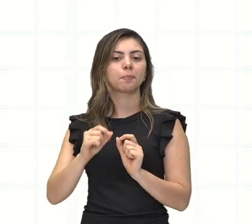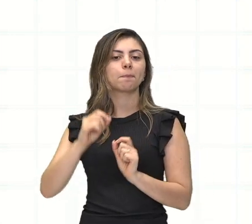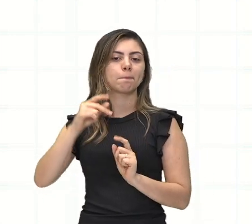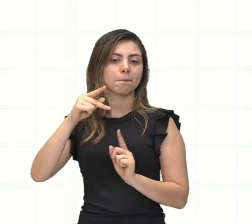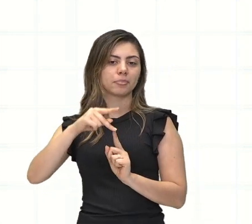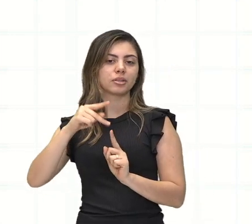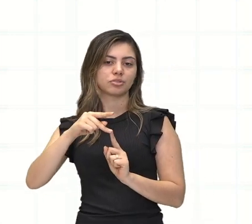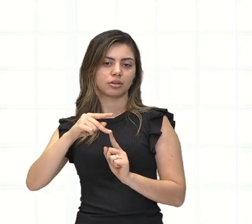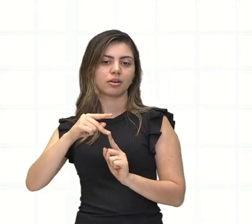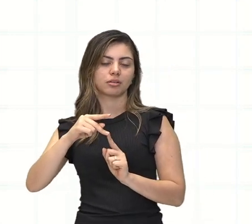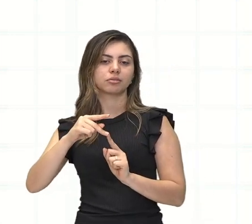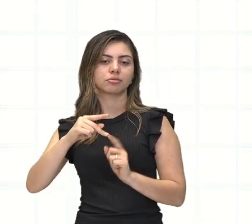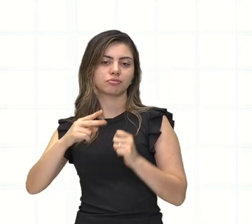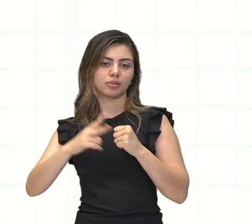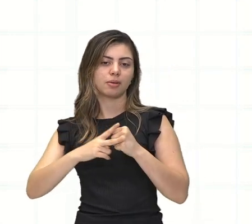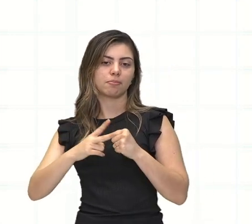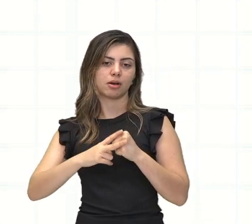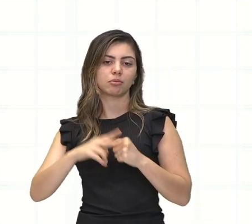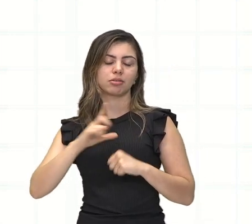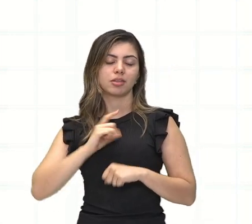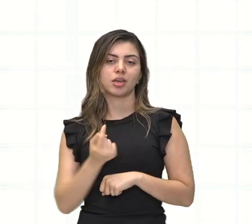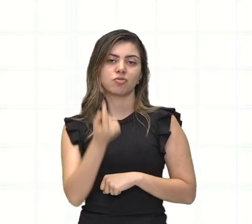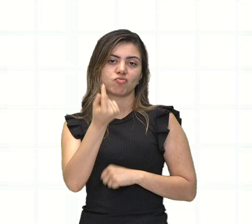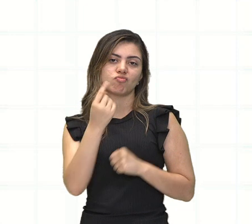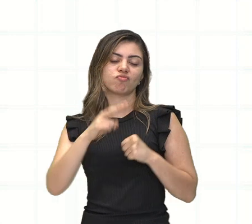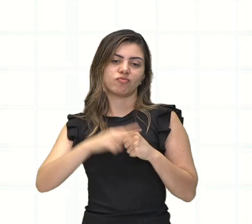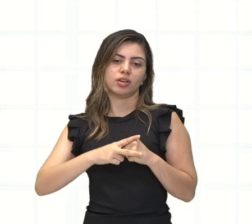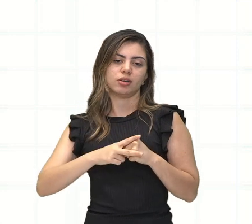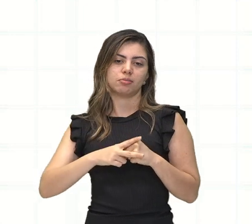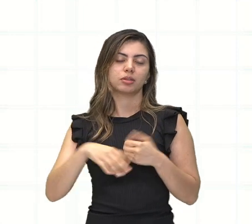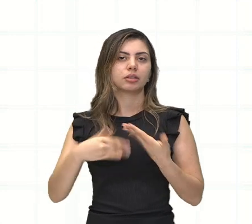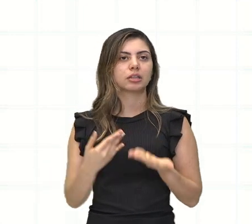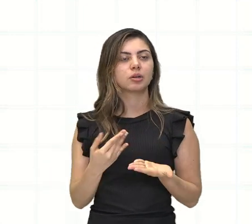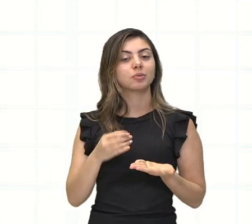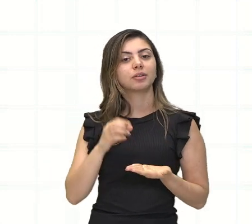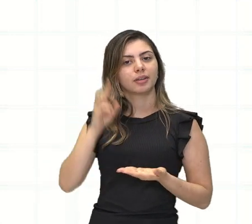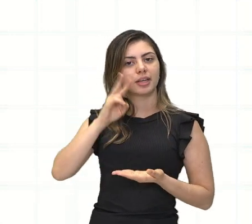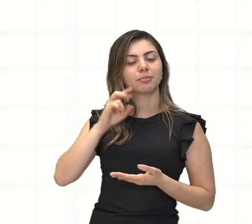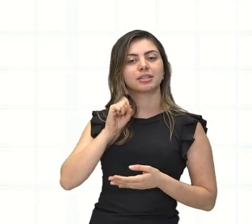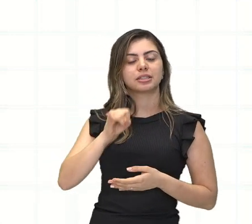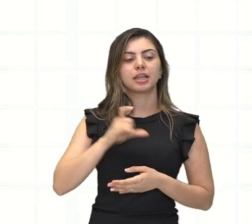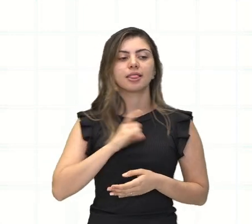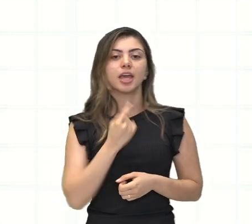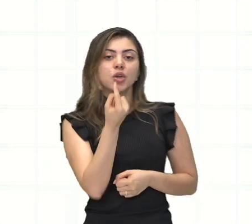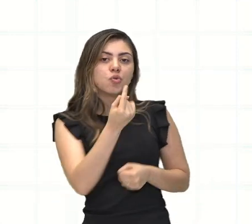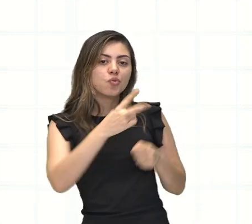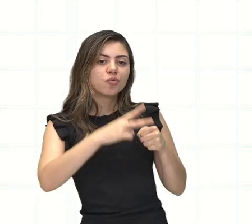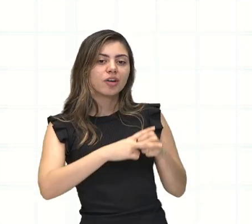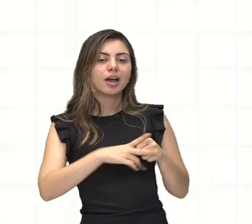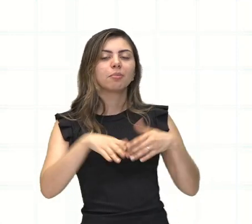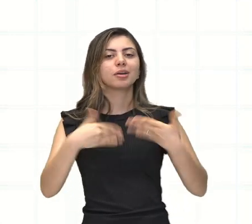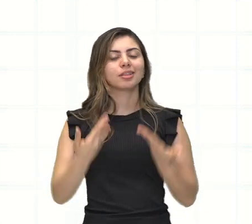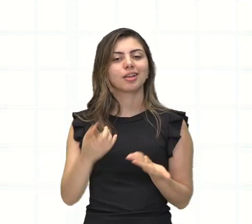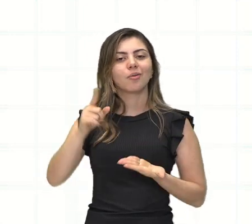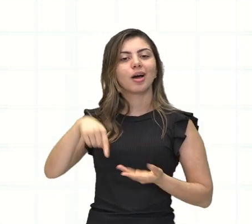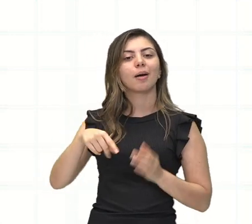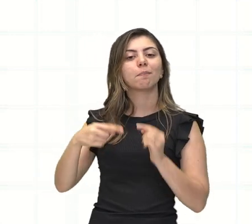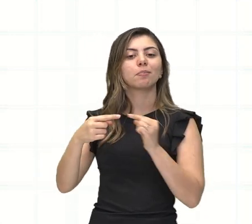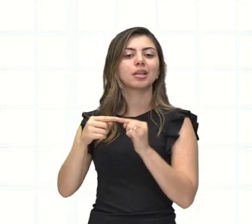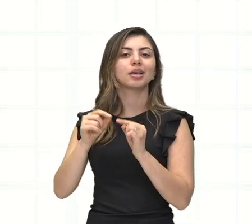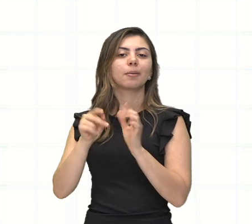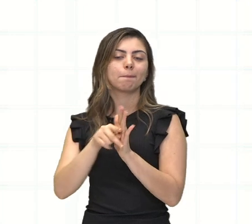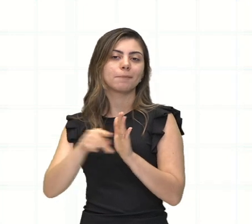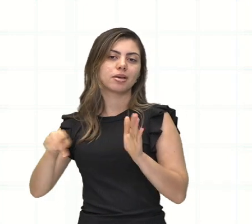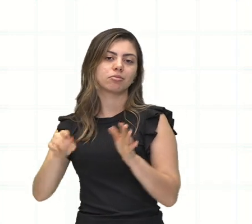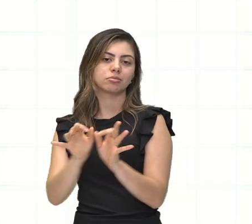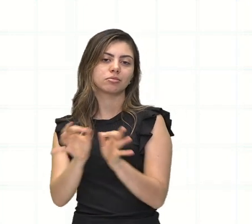verbal. Apenas um verbo. Se há apenas um verbo, então, período